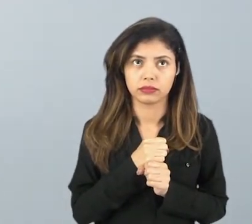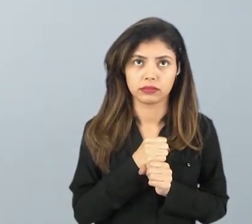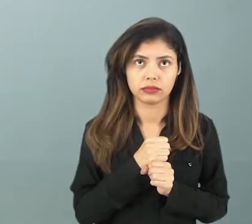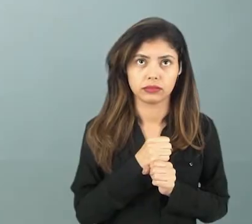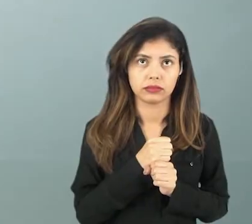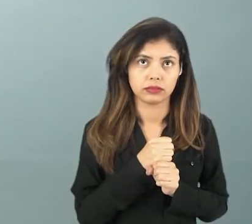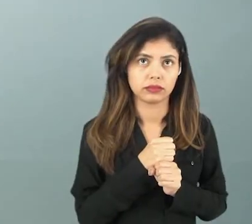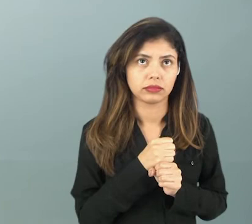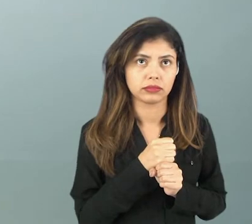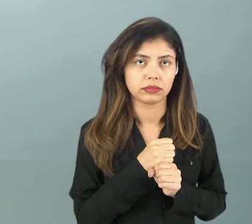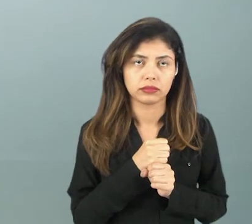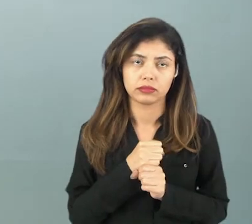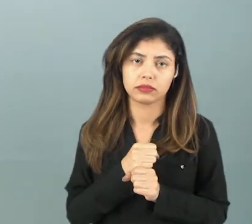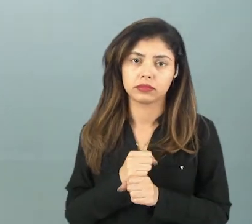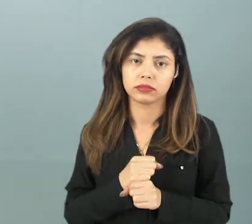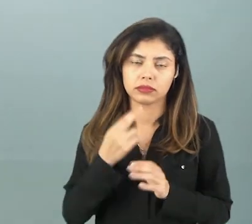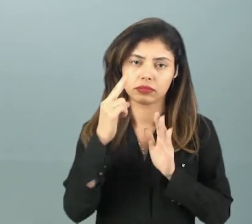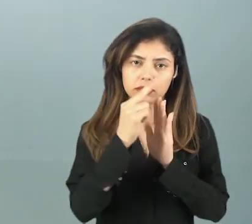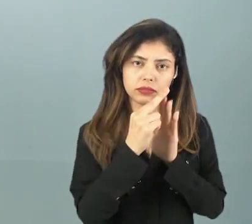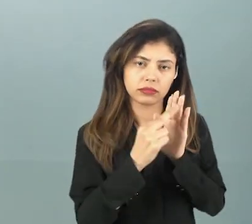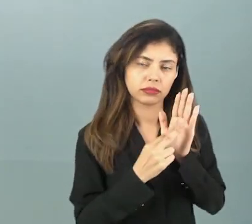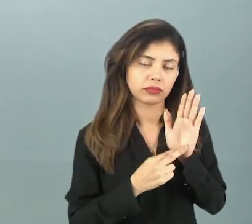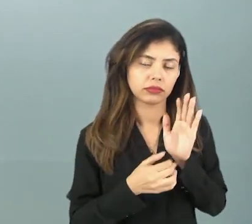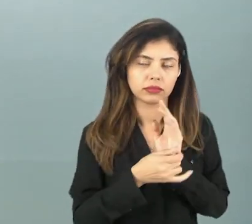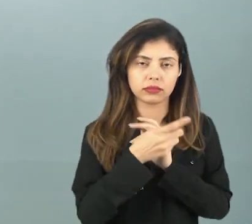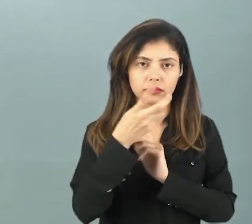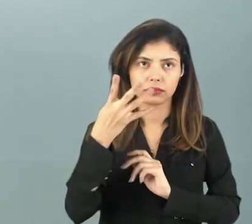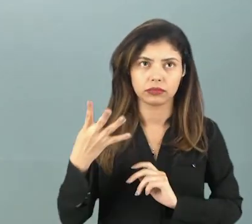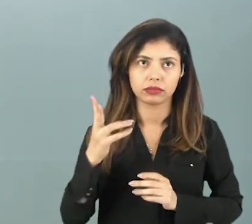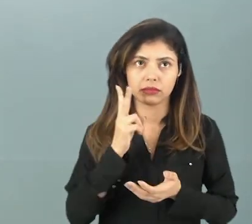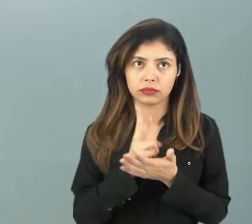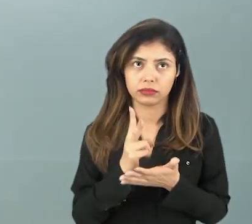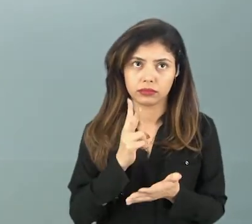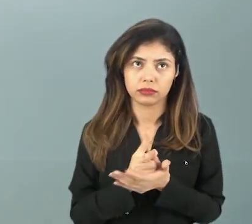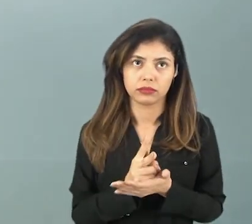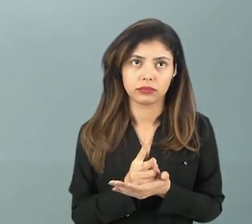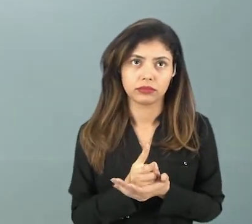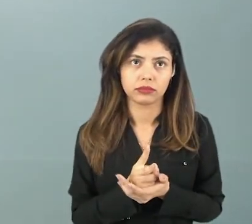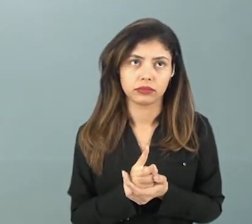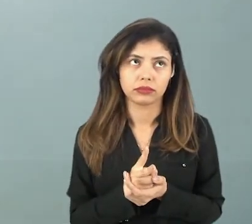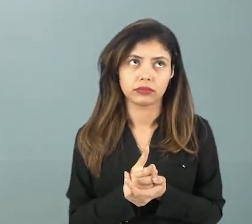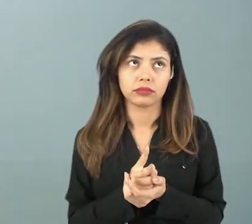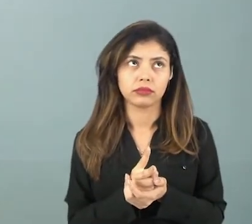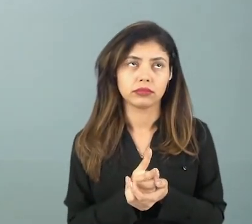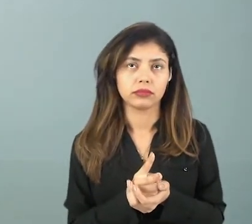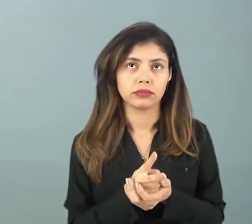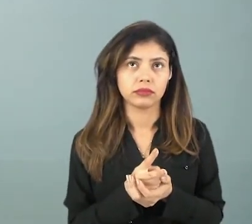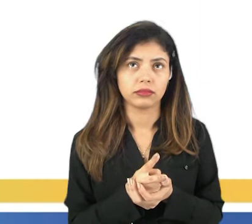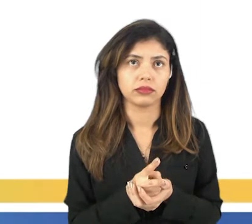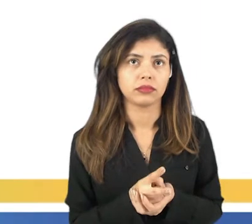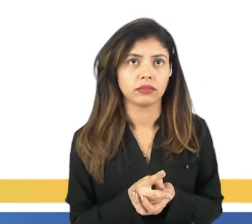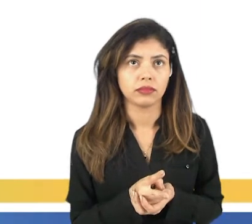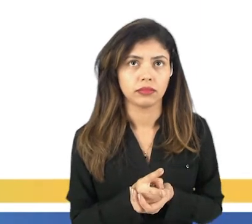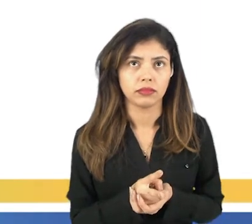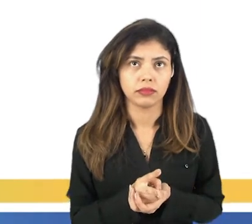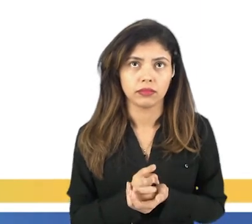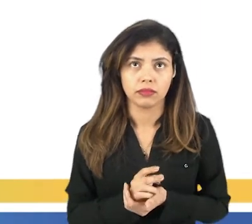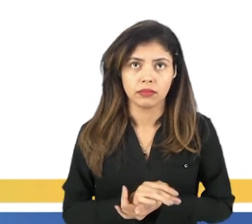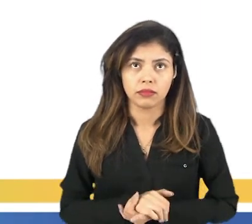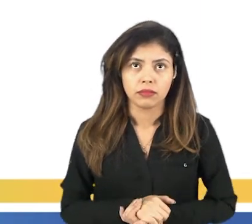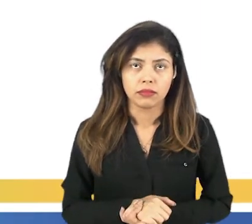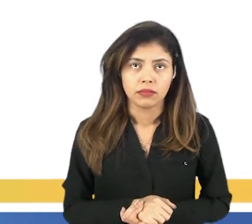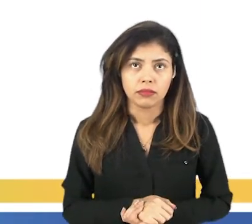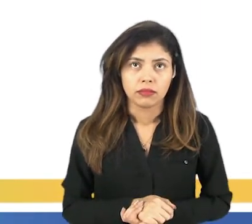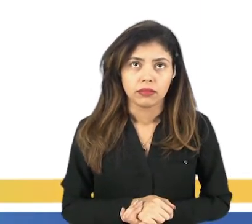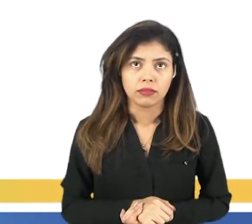uma regrinha que diz que quando a quantidade é a mesma, né? Vamos ver aí, nós temos a representação